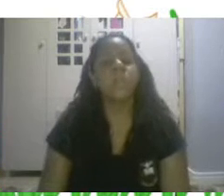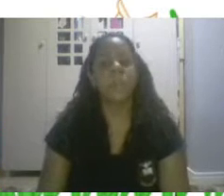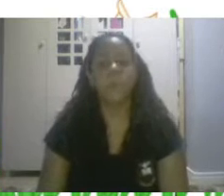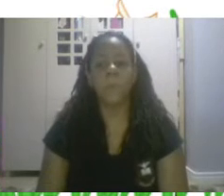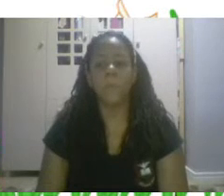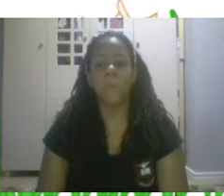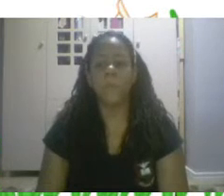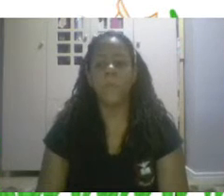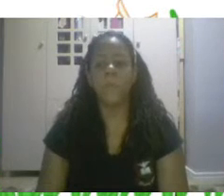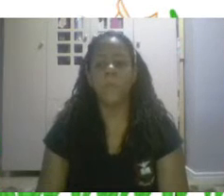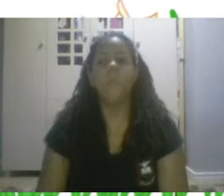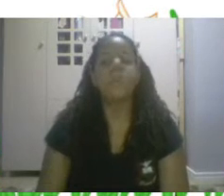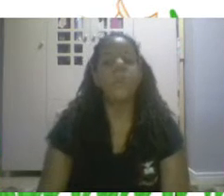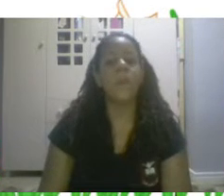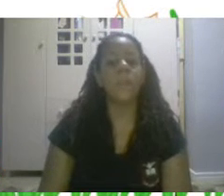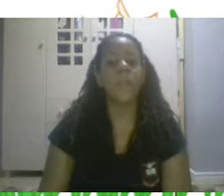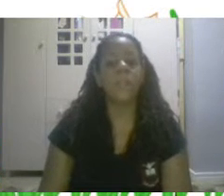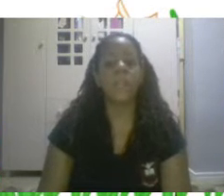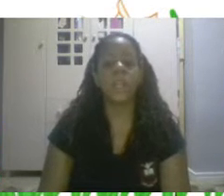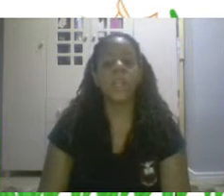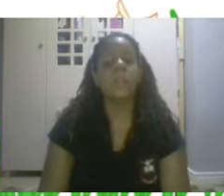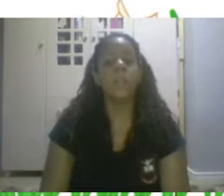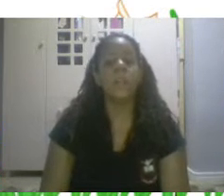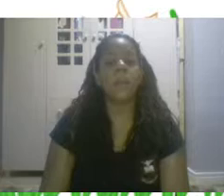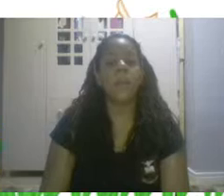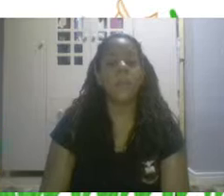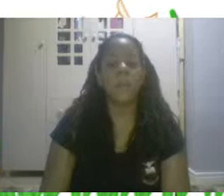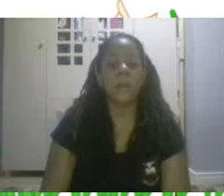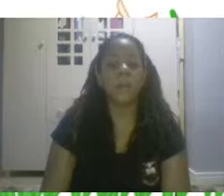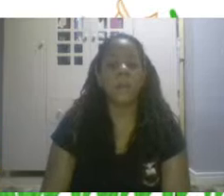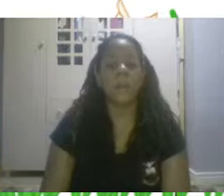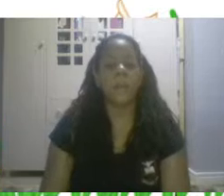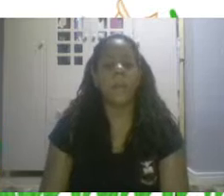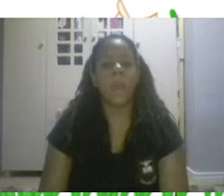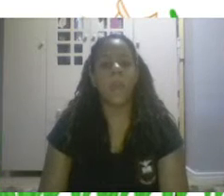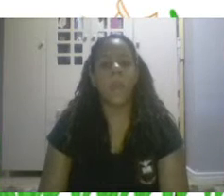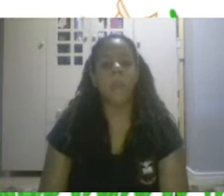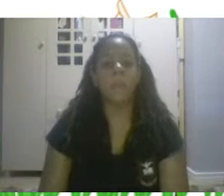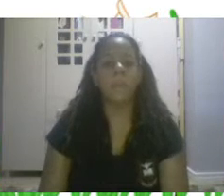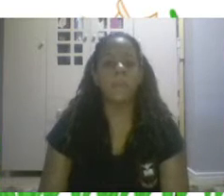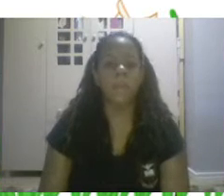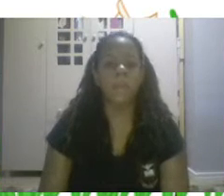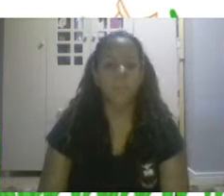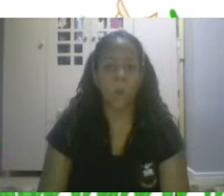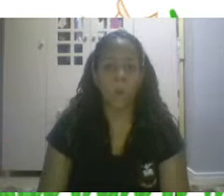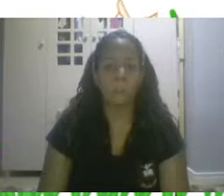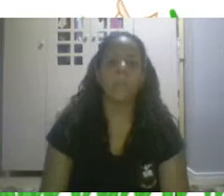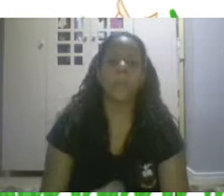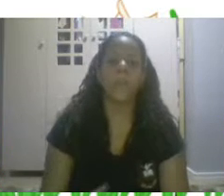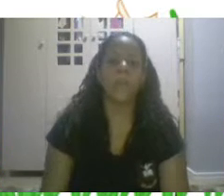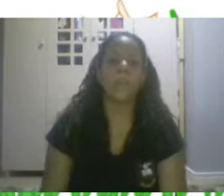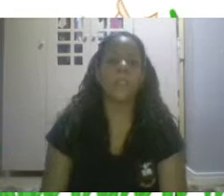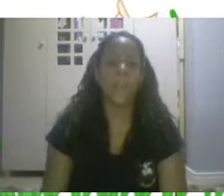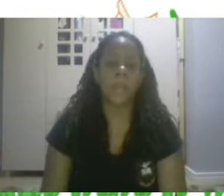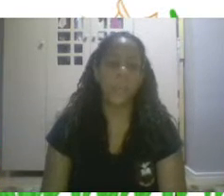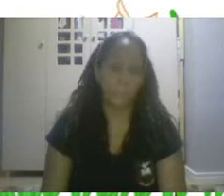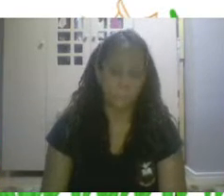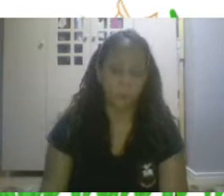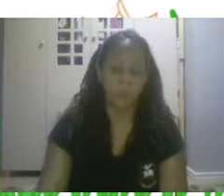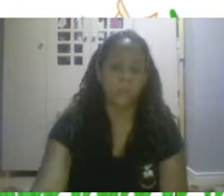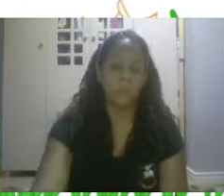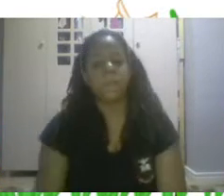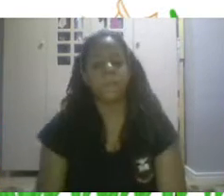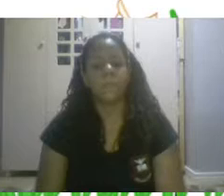E os decompositores são aqueles que decompõem os animais mortos, né? Os